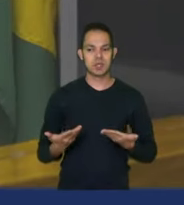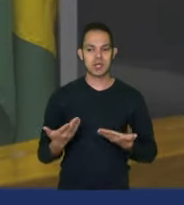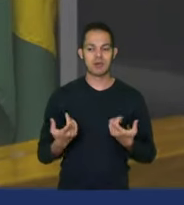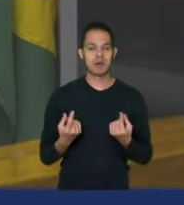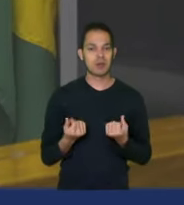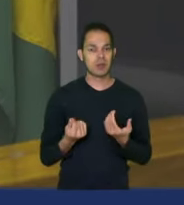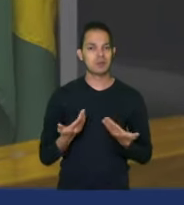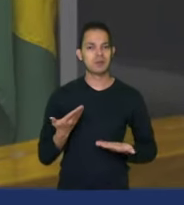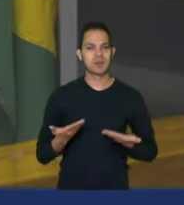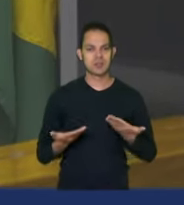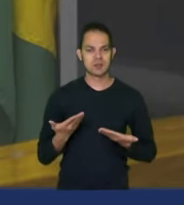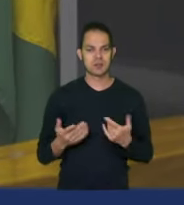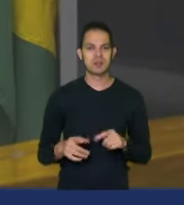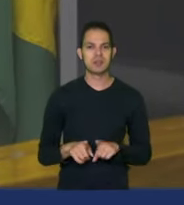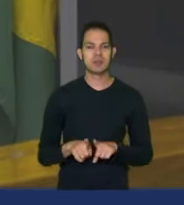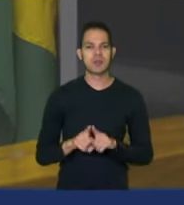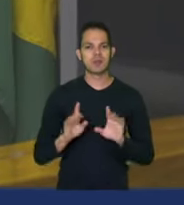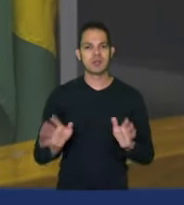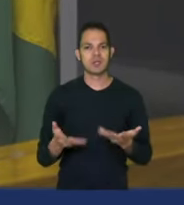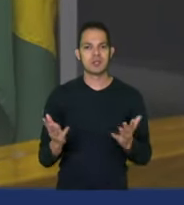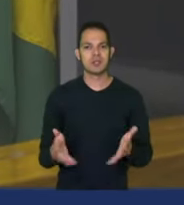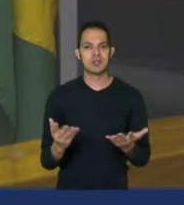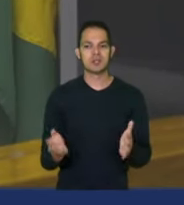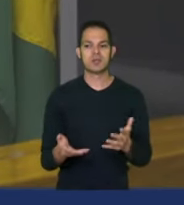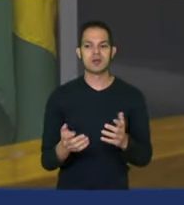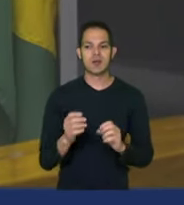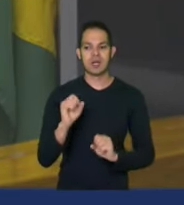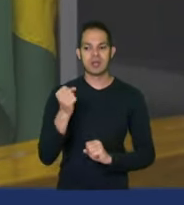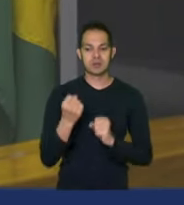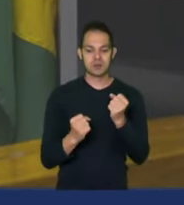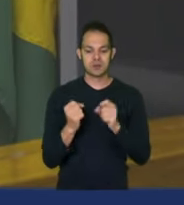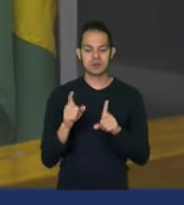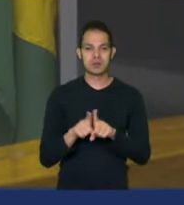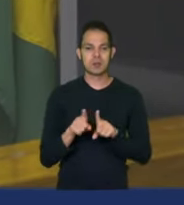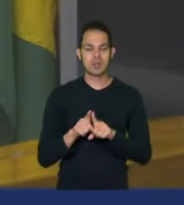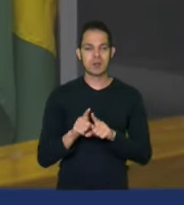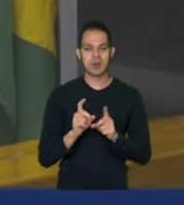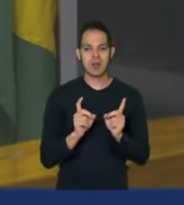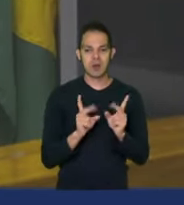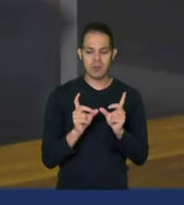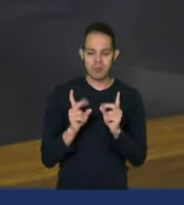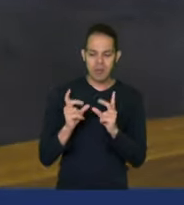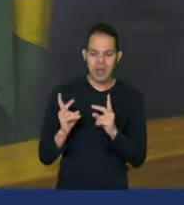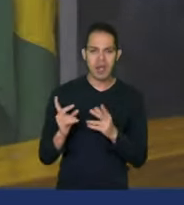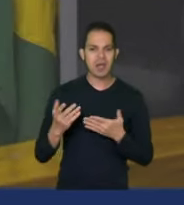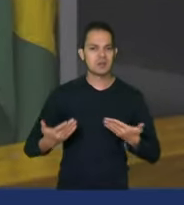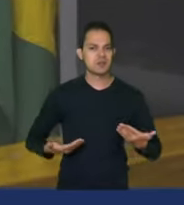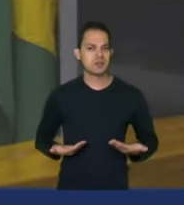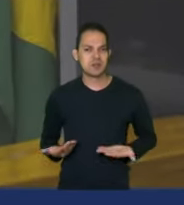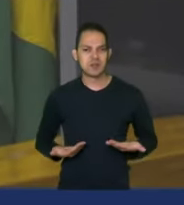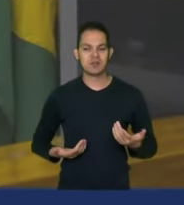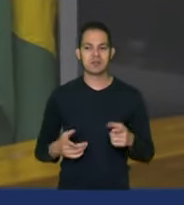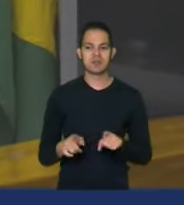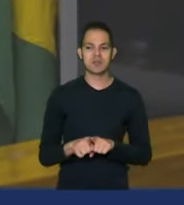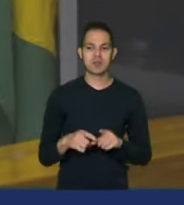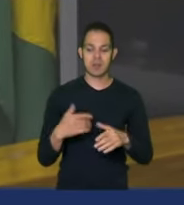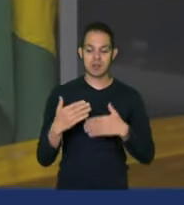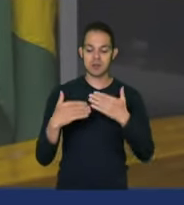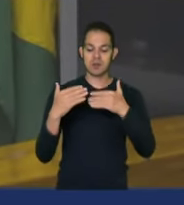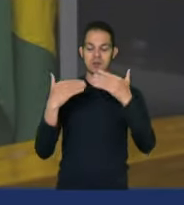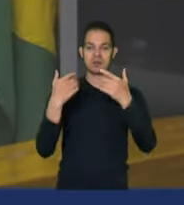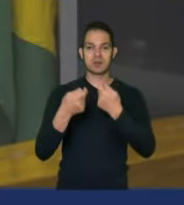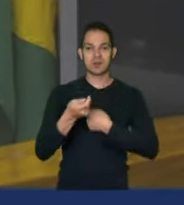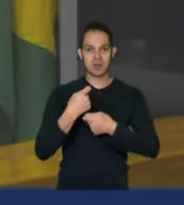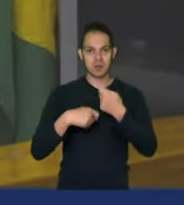razoáveis, para incentivar a indústria, comércio e serviços e, por fim, o desenvolvimento econômico e social no nosso